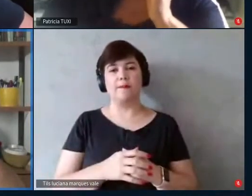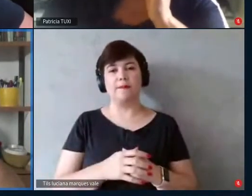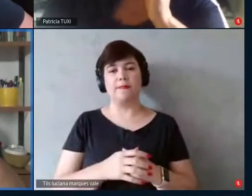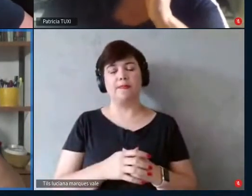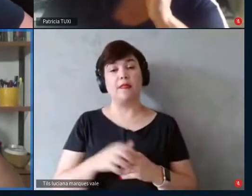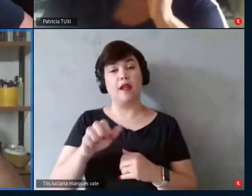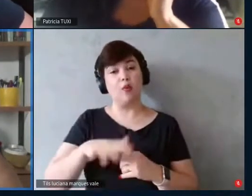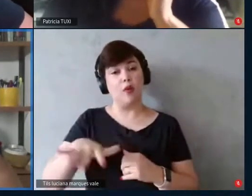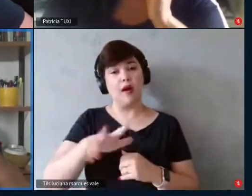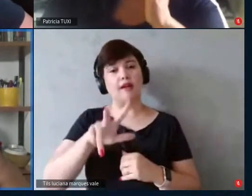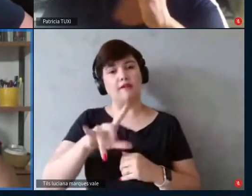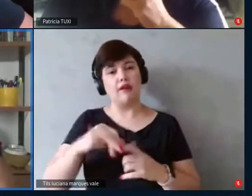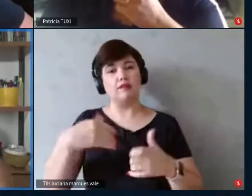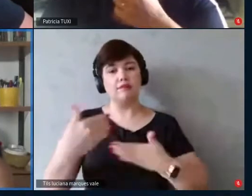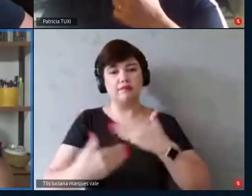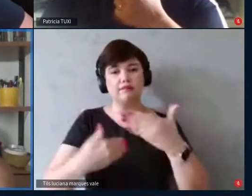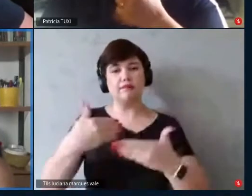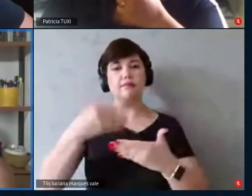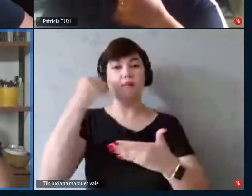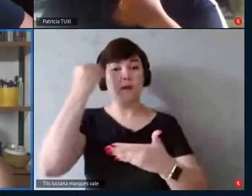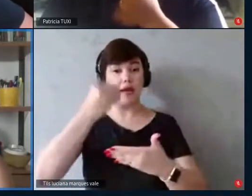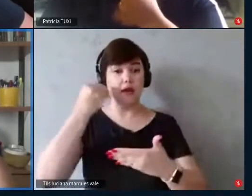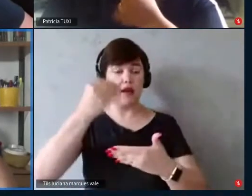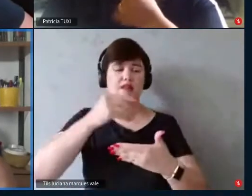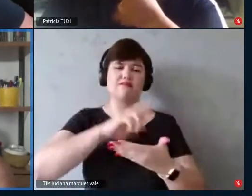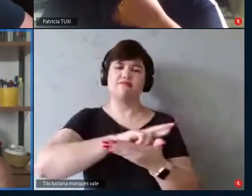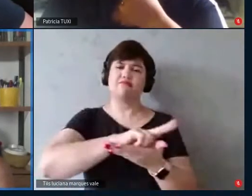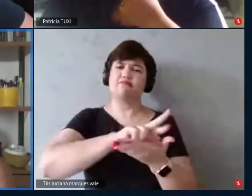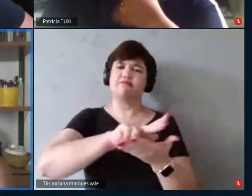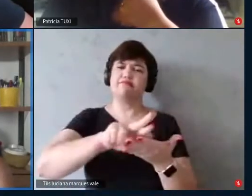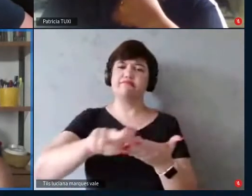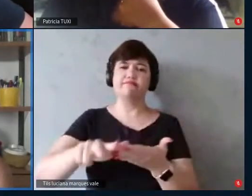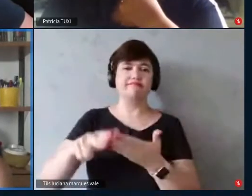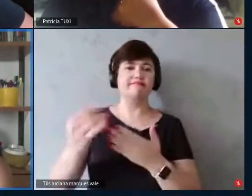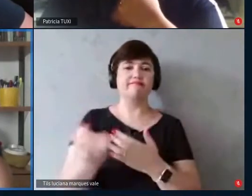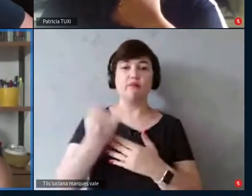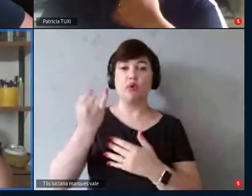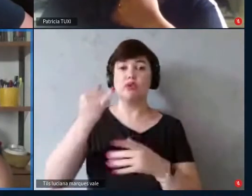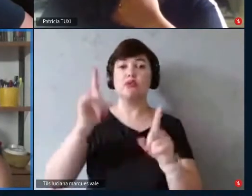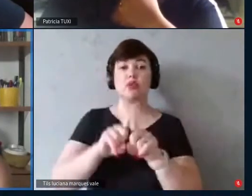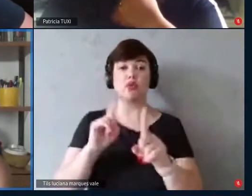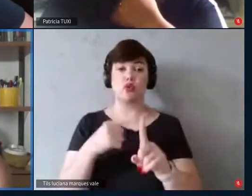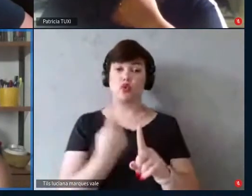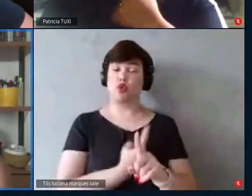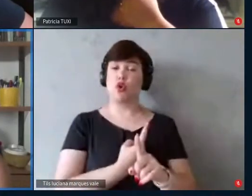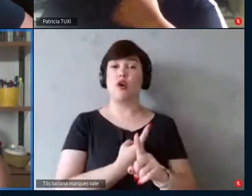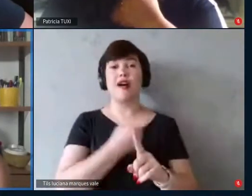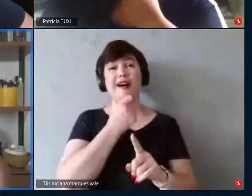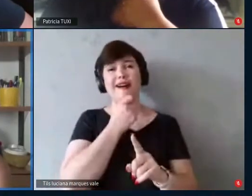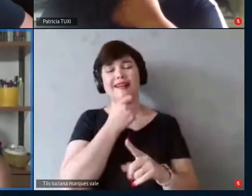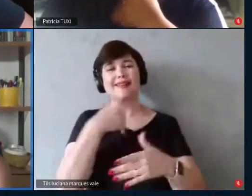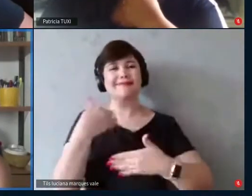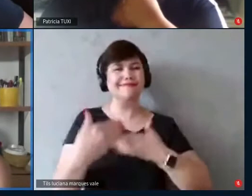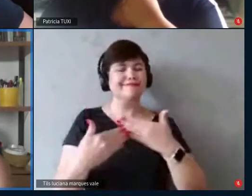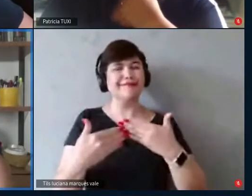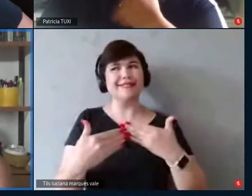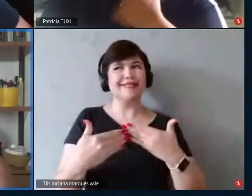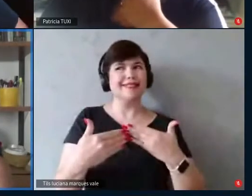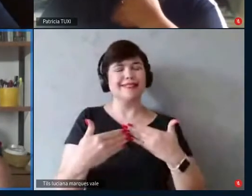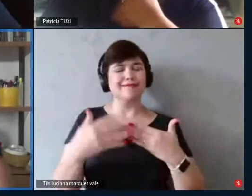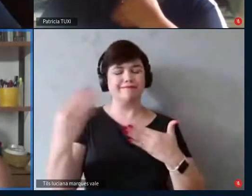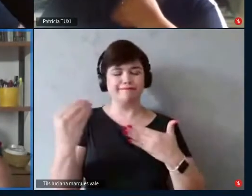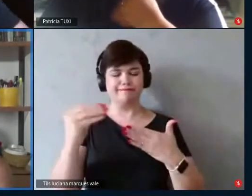se alimentando de experiências múltiplas, muito ricas, e que a gente ainda está com dificuldade de